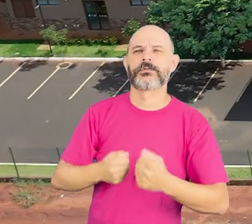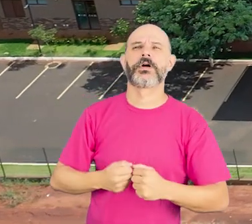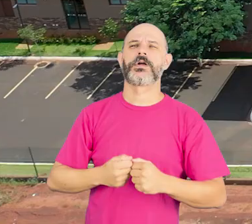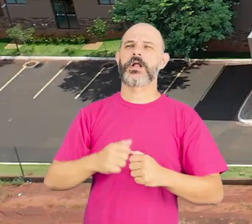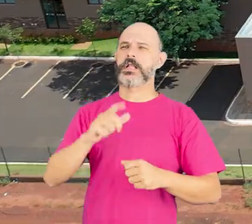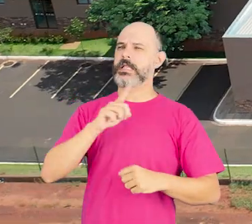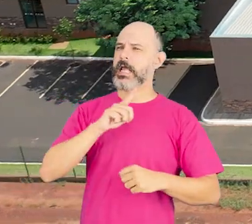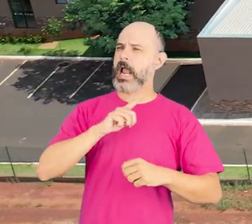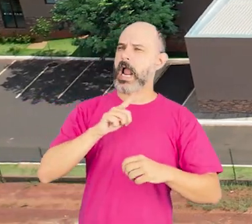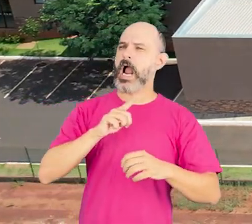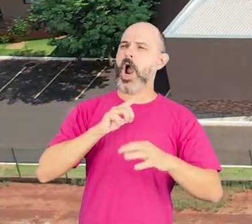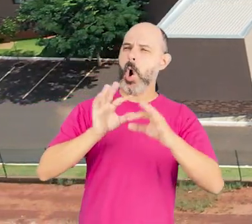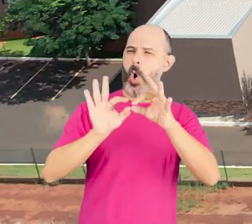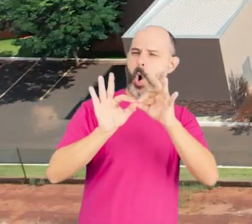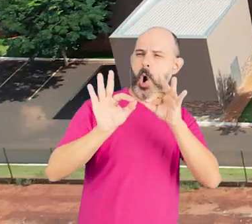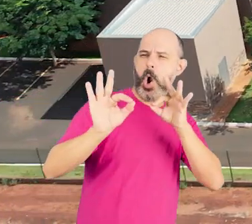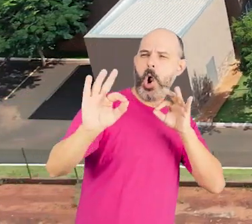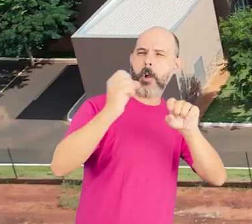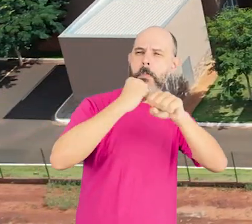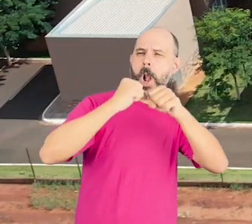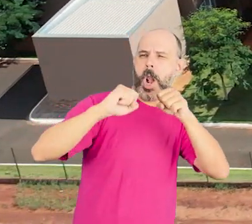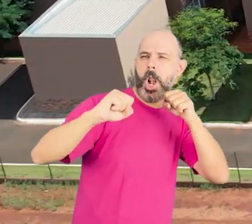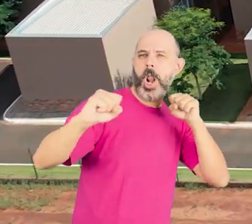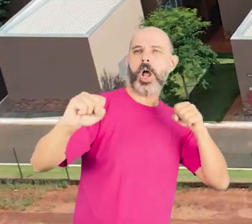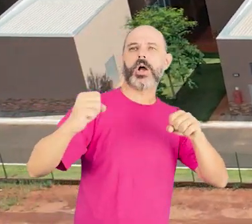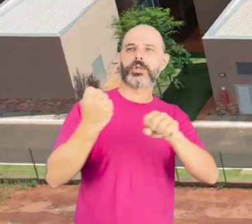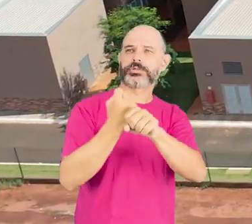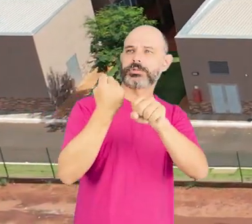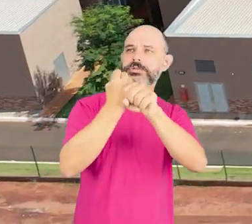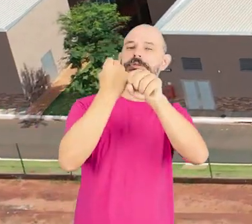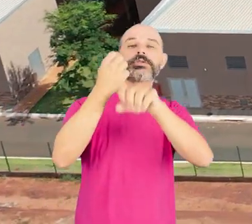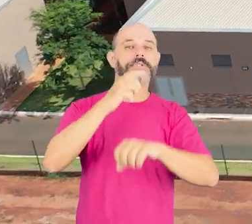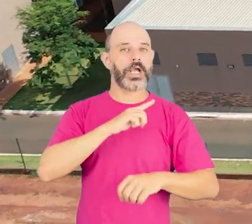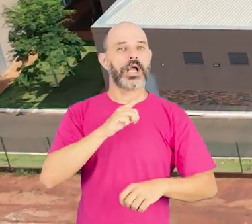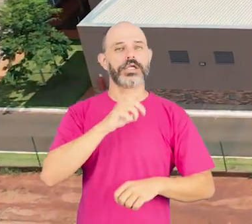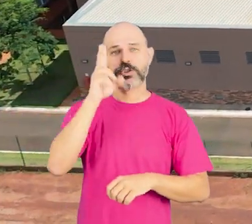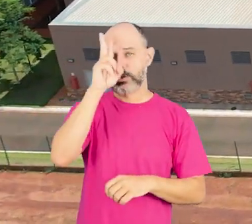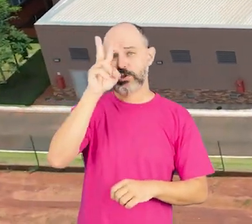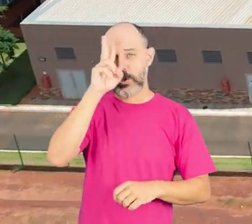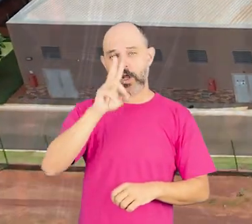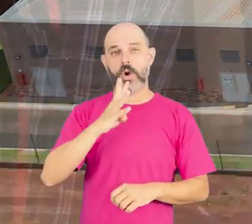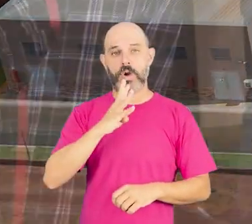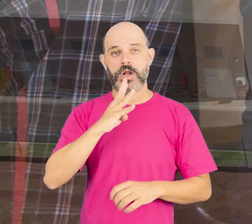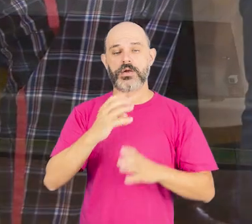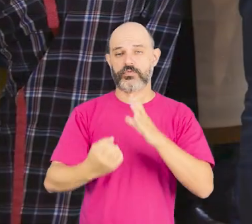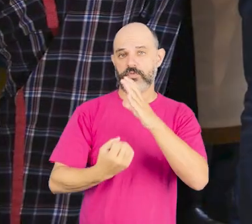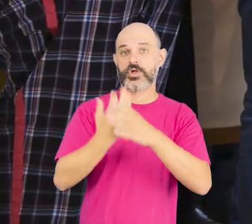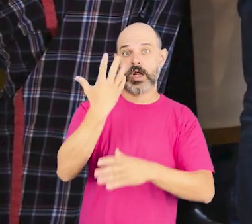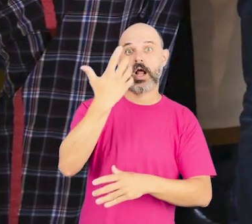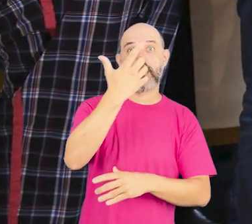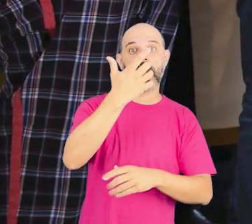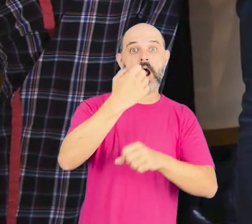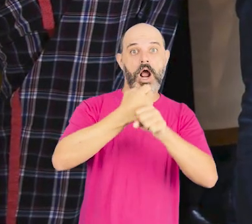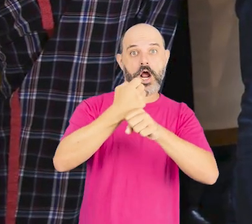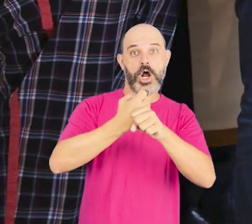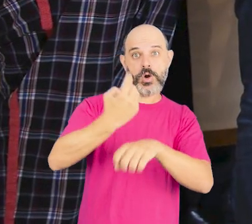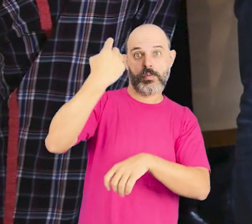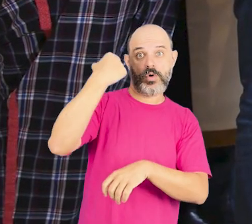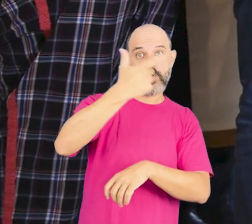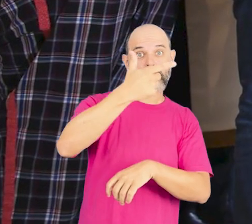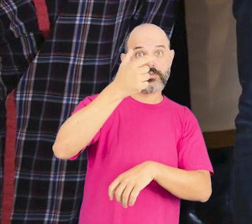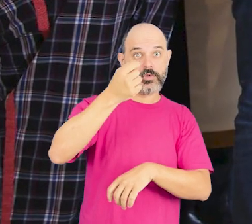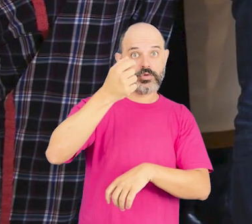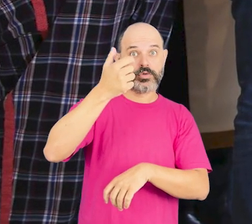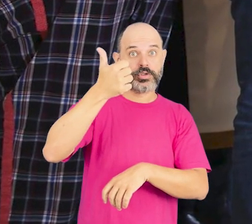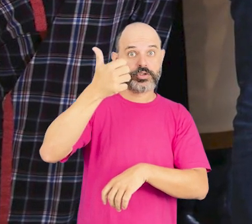3.260 metros quadrados de área construída. E tem muitas histórias para a gente conhecer. A casa foi fundada em